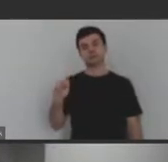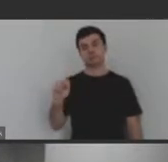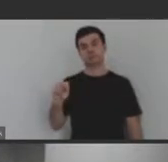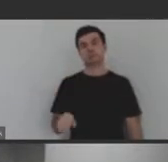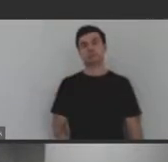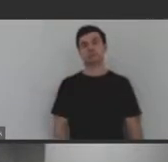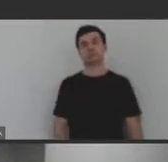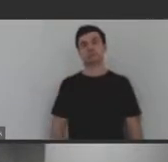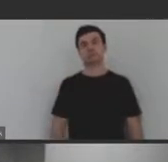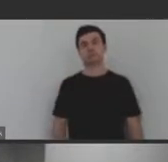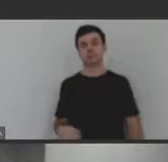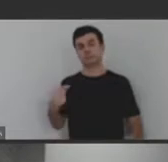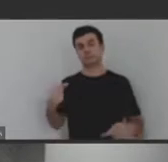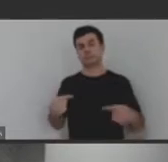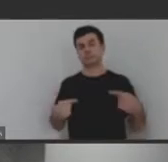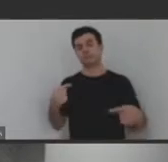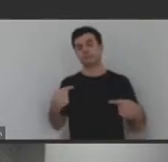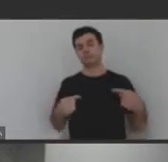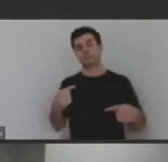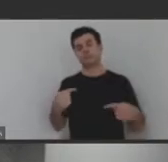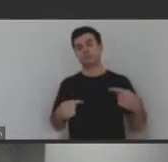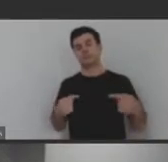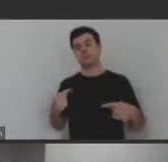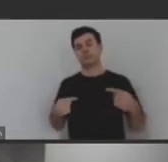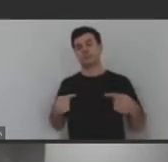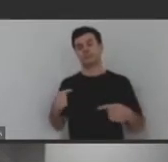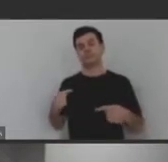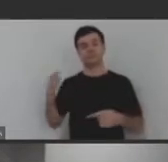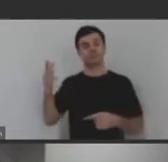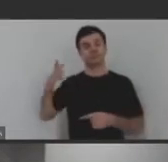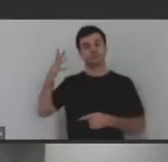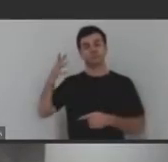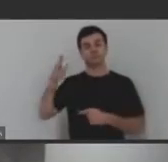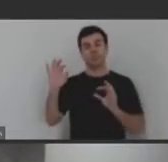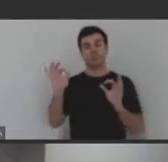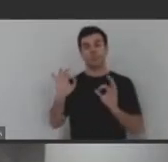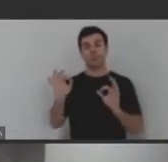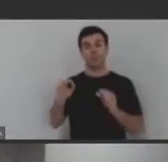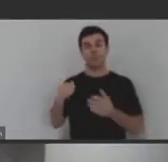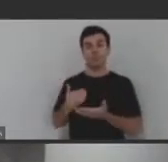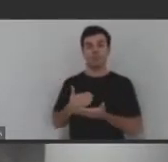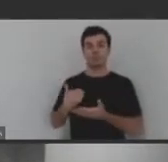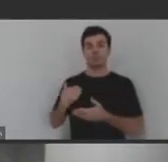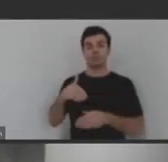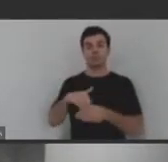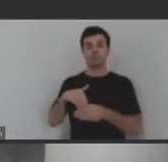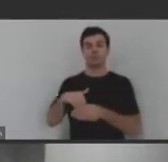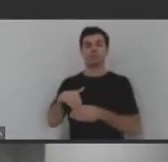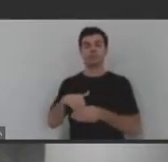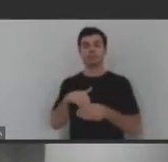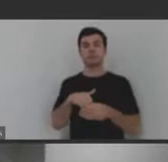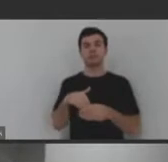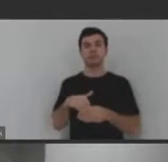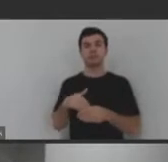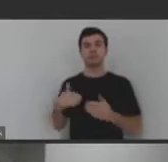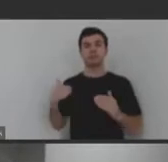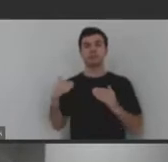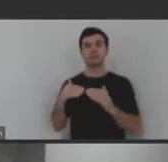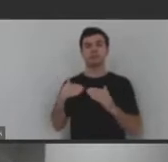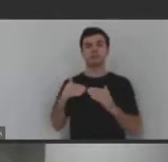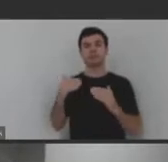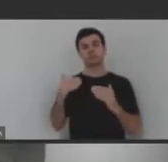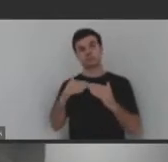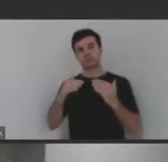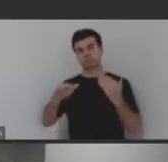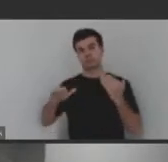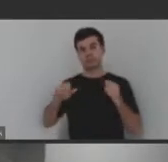R$ 185.596,28. Está em discussão. Não havendo oradores em votação, os favoráveis permaneçam como estão, os